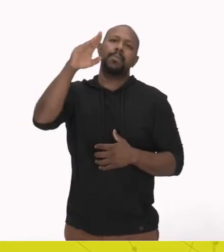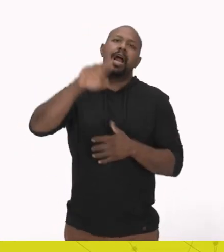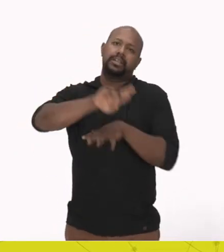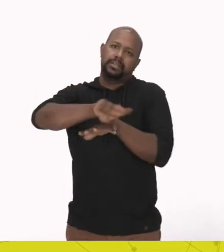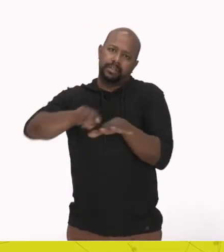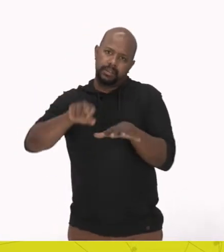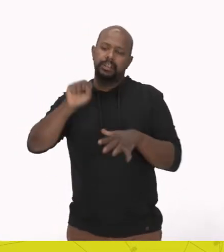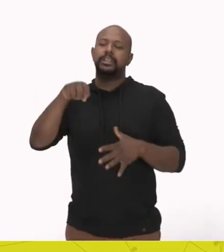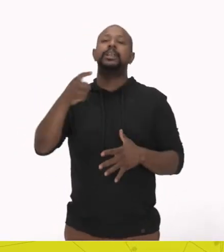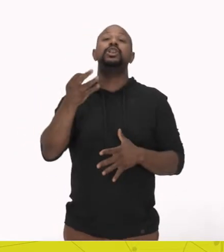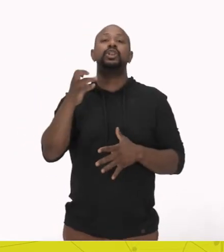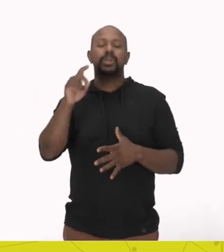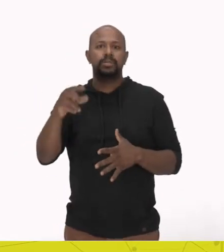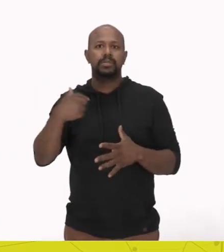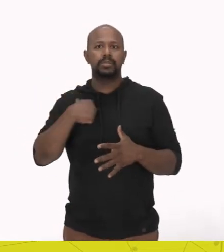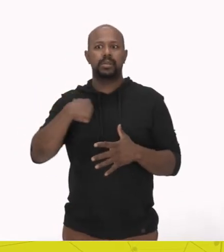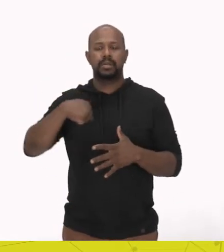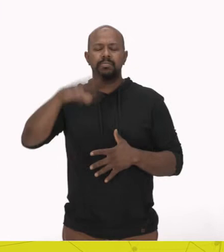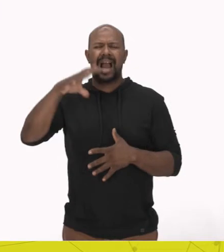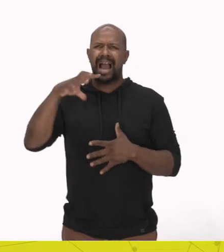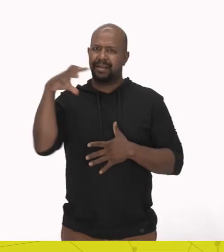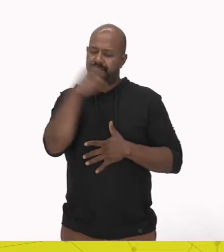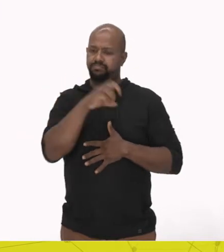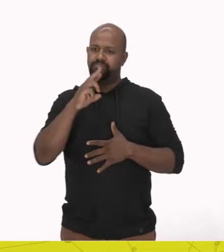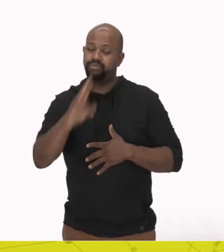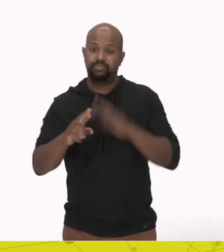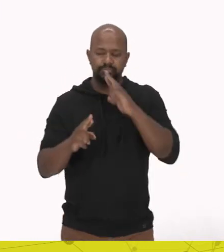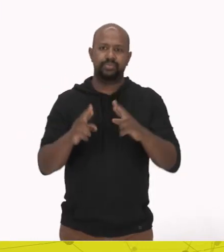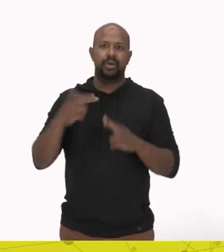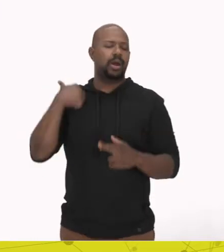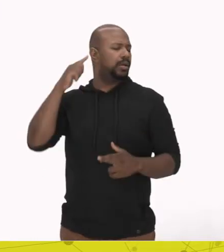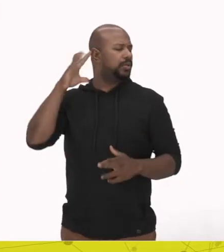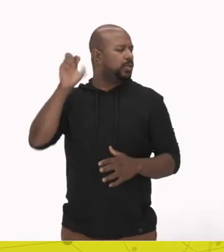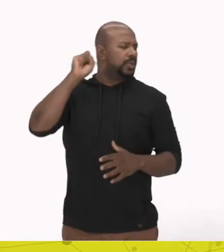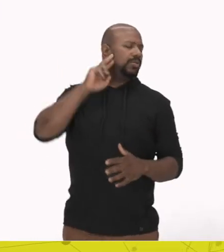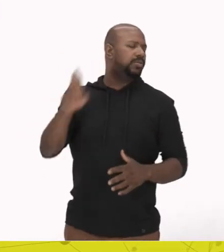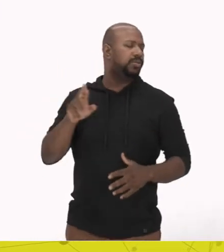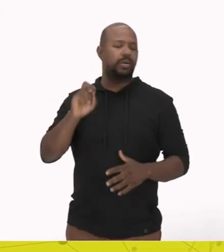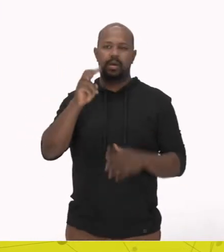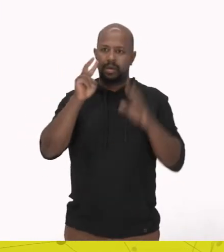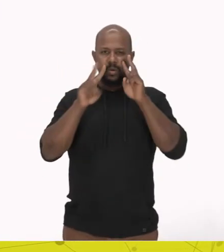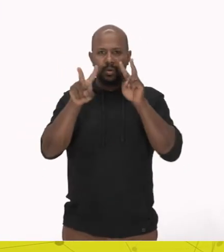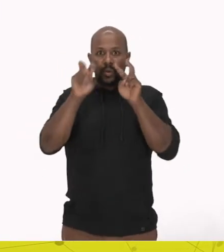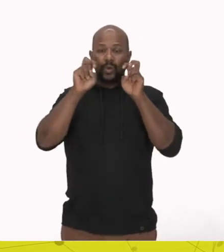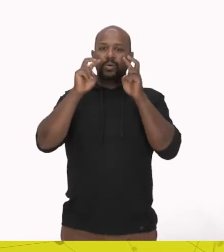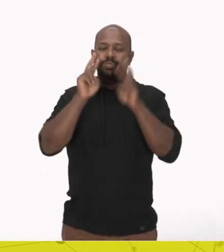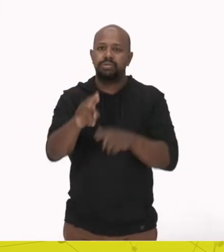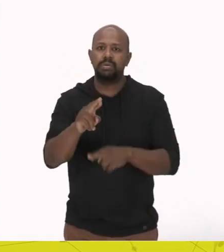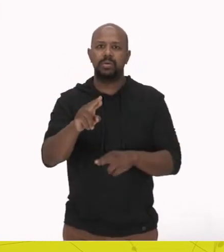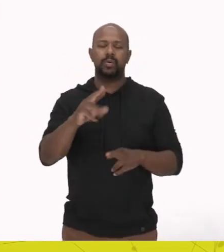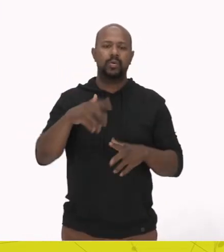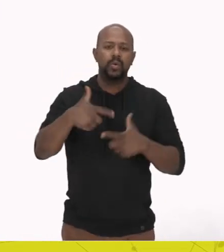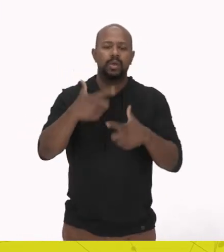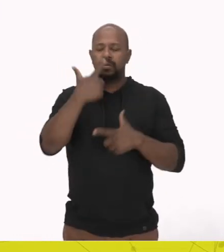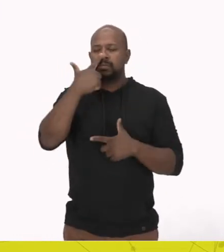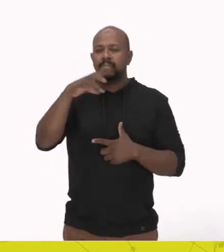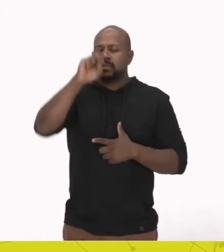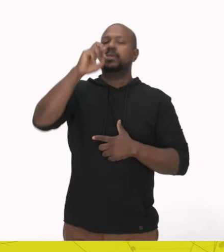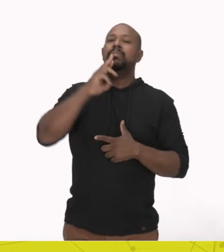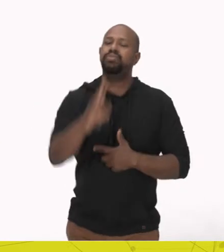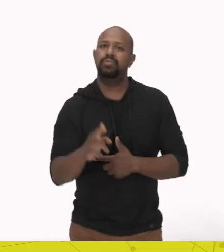mais sentidos, o que provoca uma hiperresposta aos estímulos do ambiente e resulta em